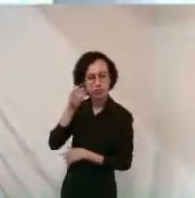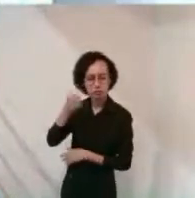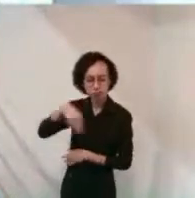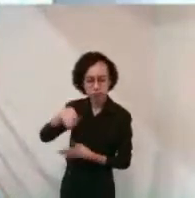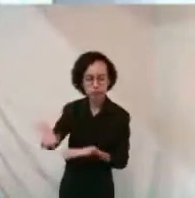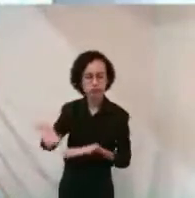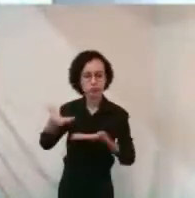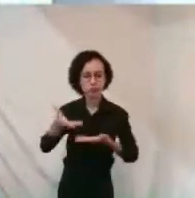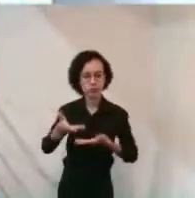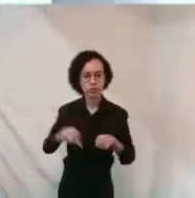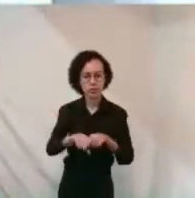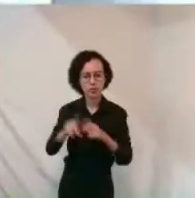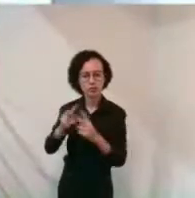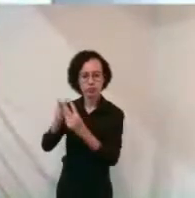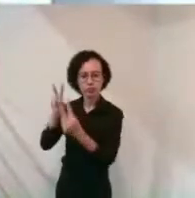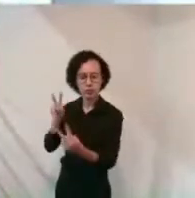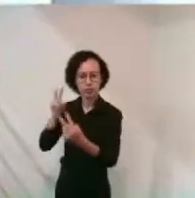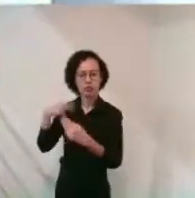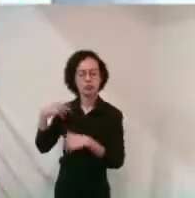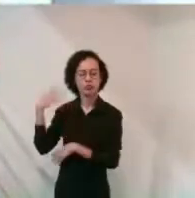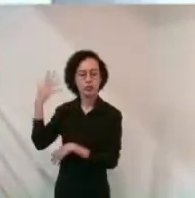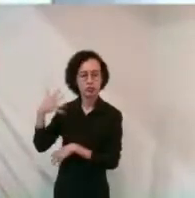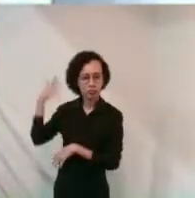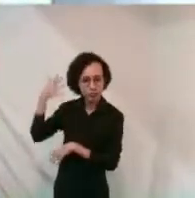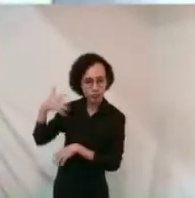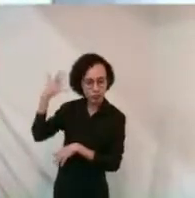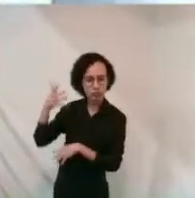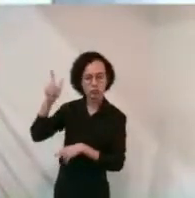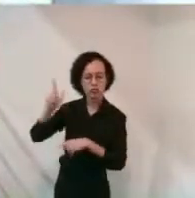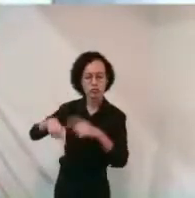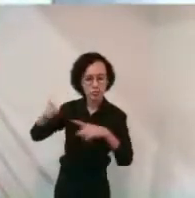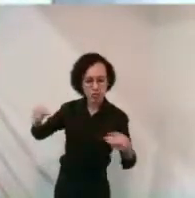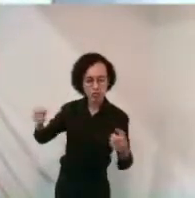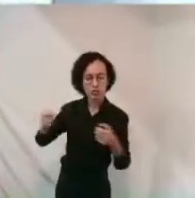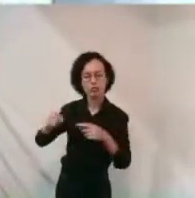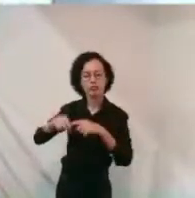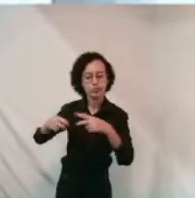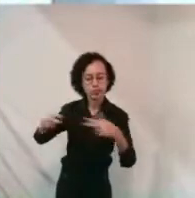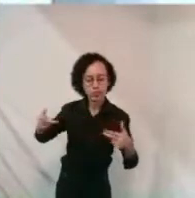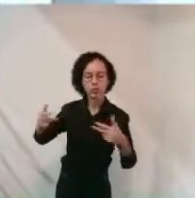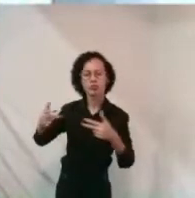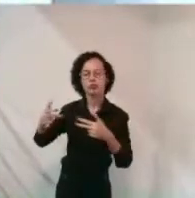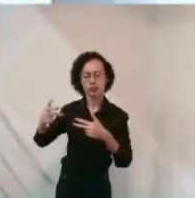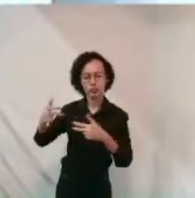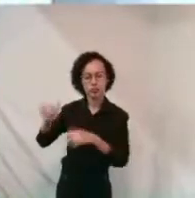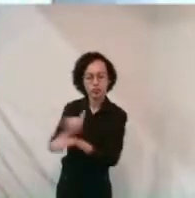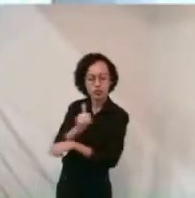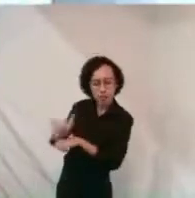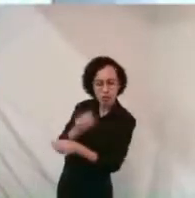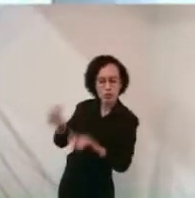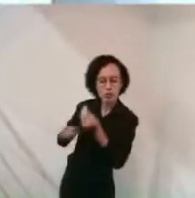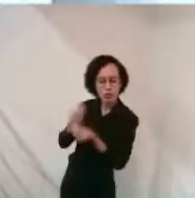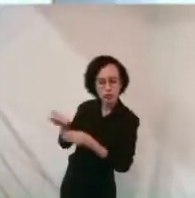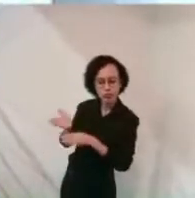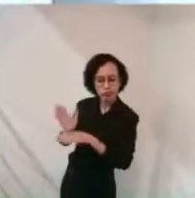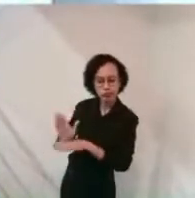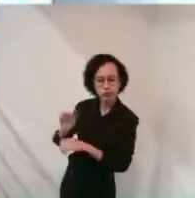e virtual para o seminário Gestão de Resíduos, Estratégias de Atuação